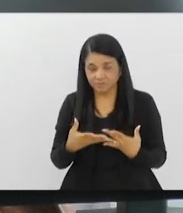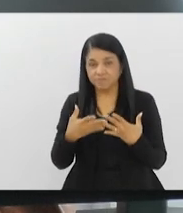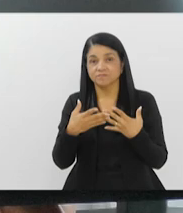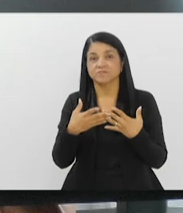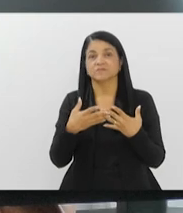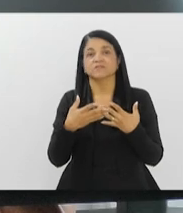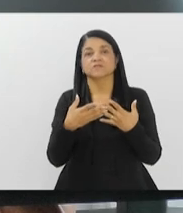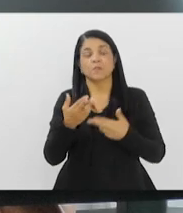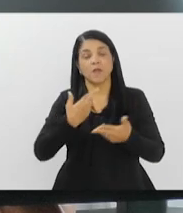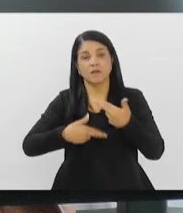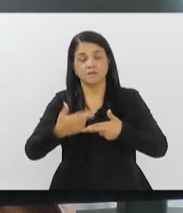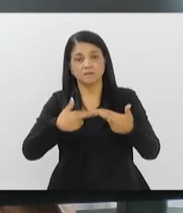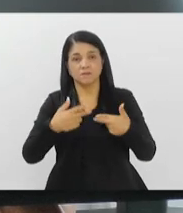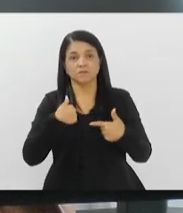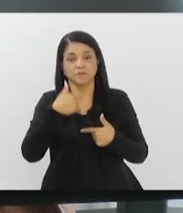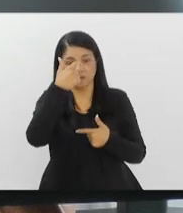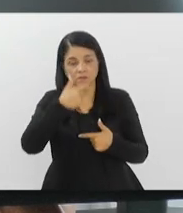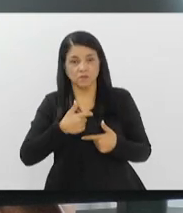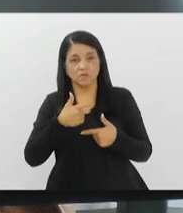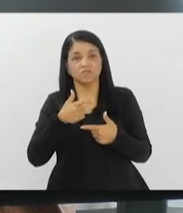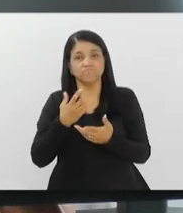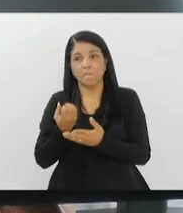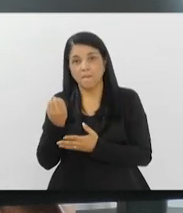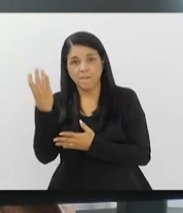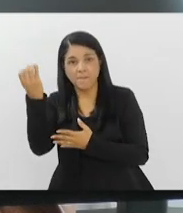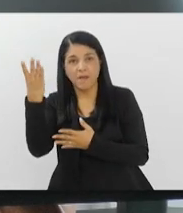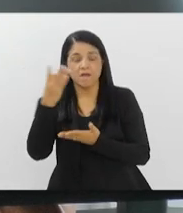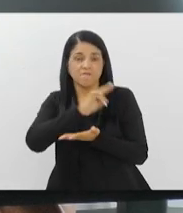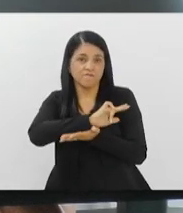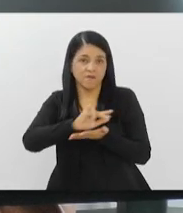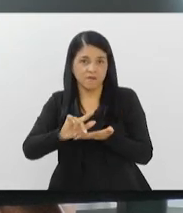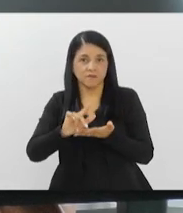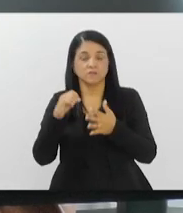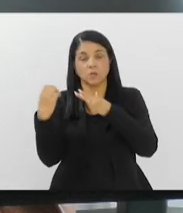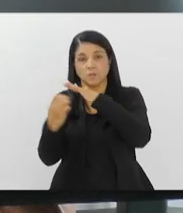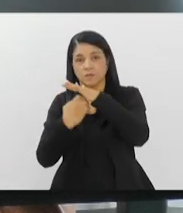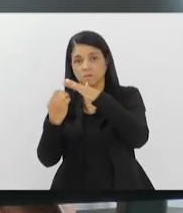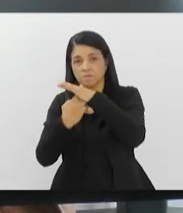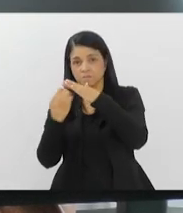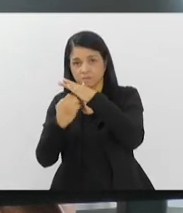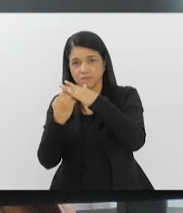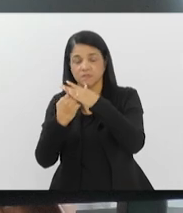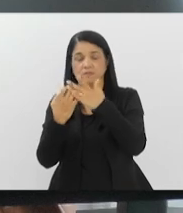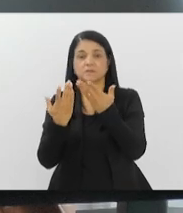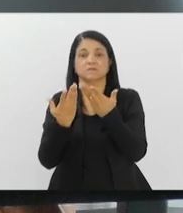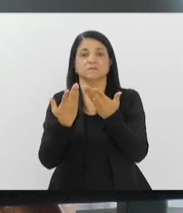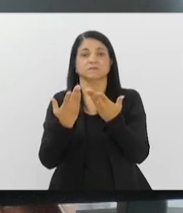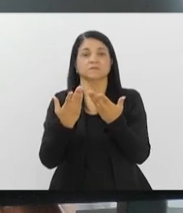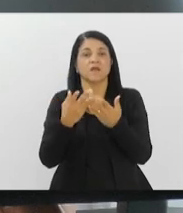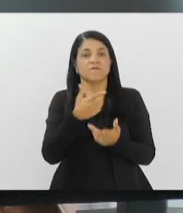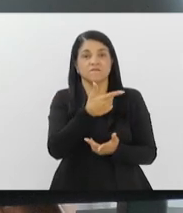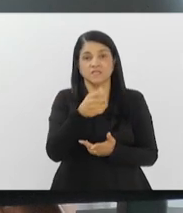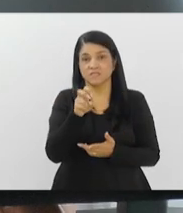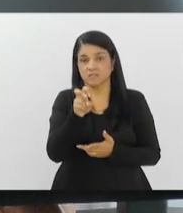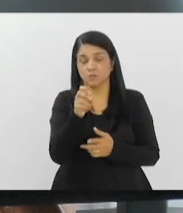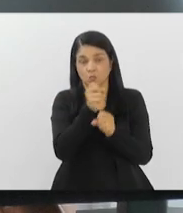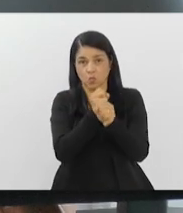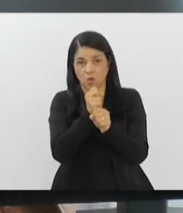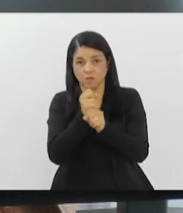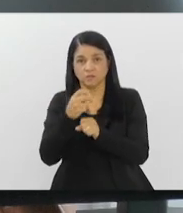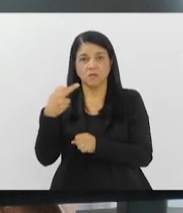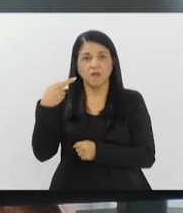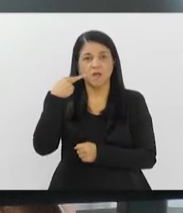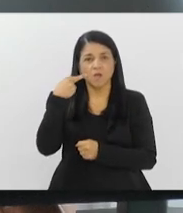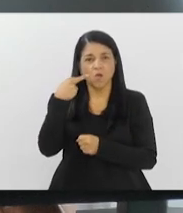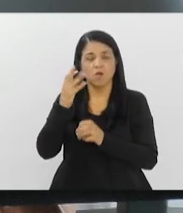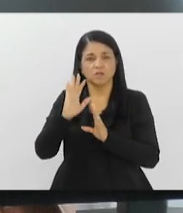as relações. Eu faço muitas viagens, eu tenho uma empresa de comércio exterior há 25 anos. A gente já vende a Angola